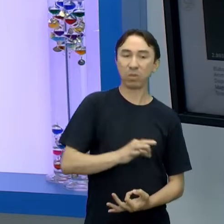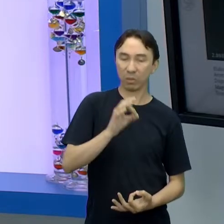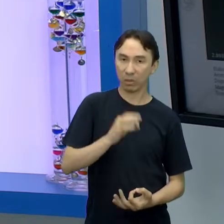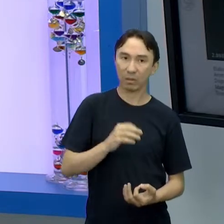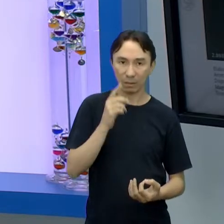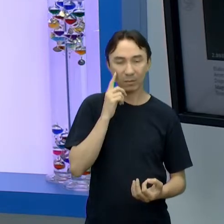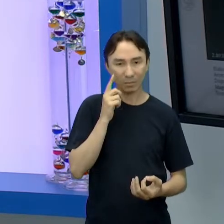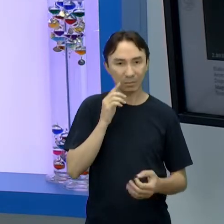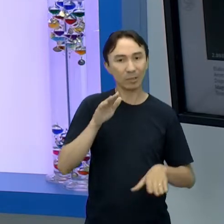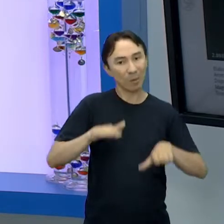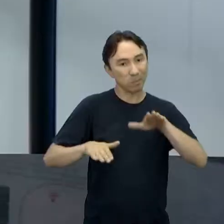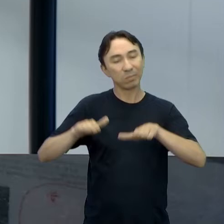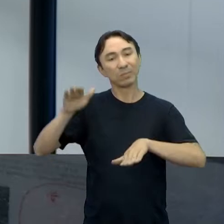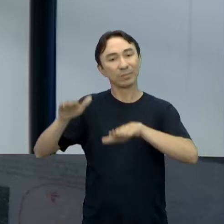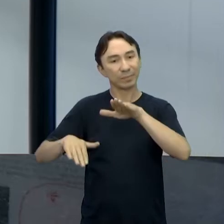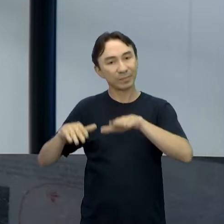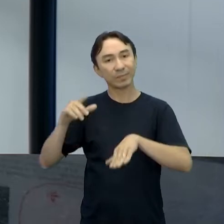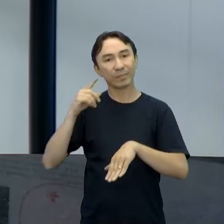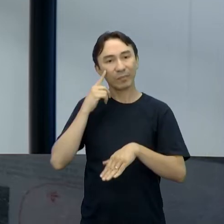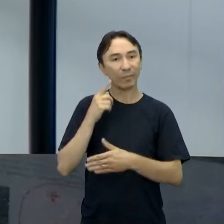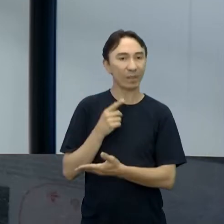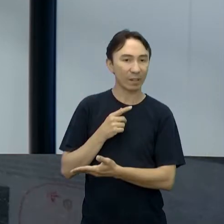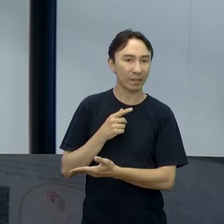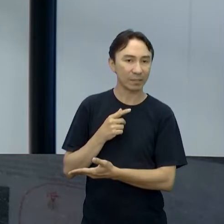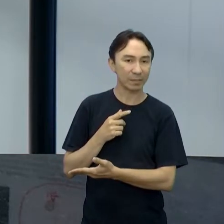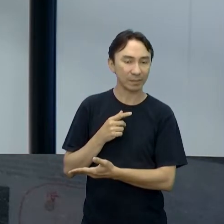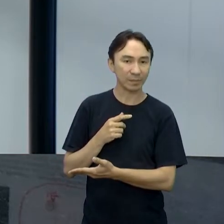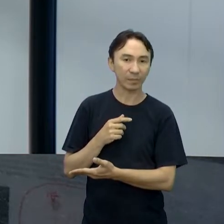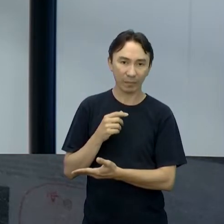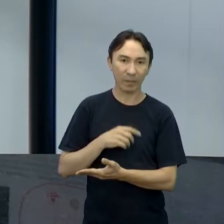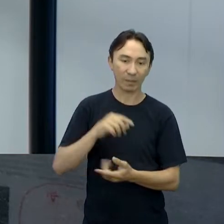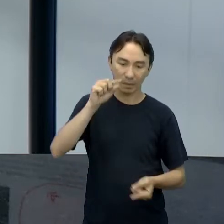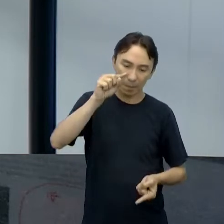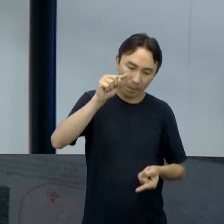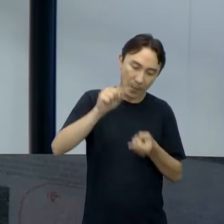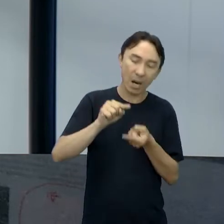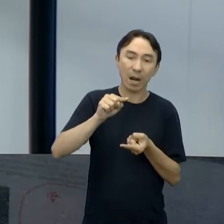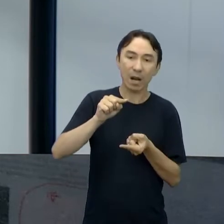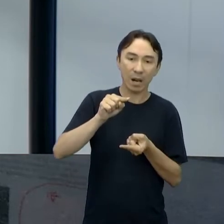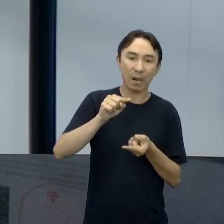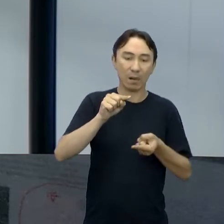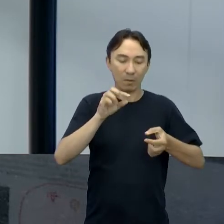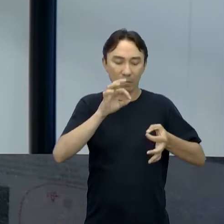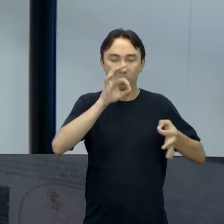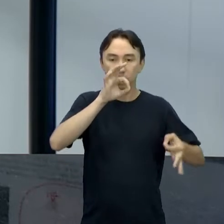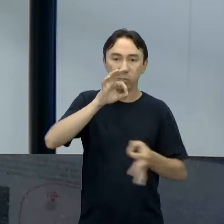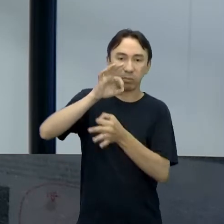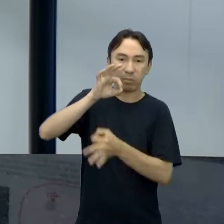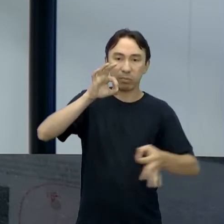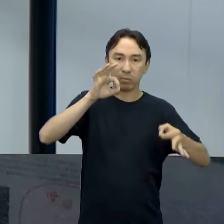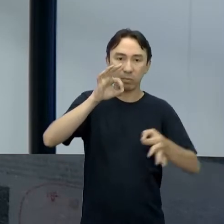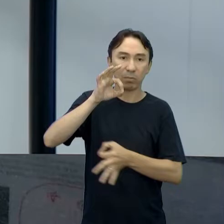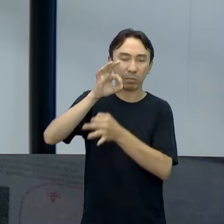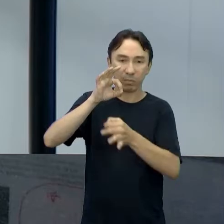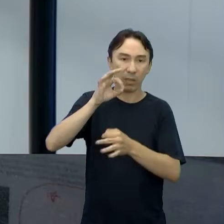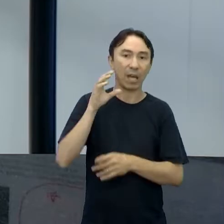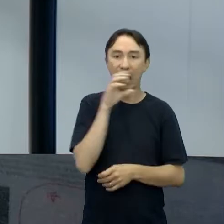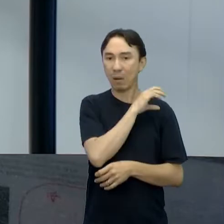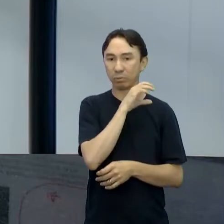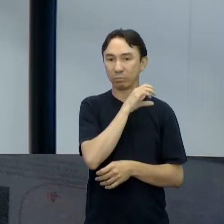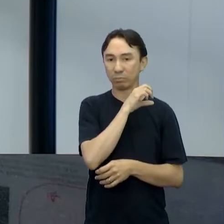período diminuiu o comprimento, certo? Olha lá, ó, certo? Então, o tempo de oscilação é maior aqui, certo? É menor,